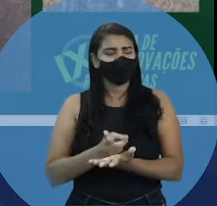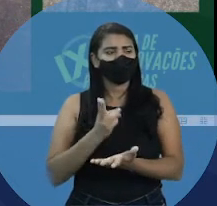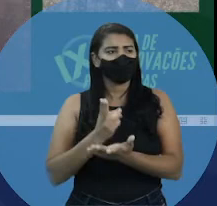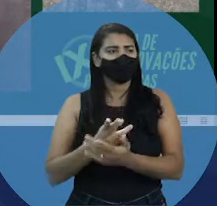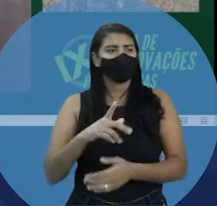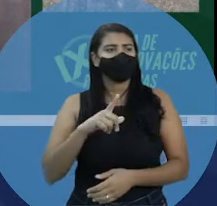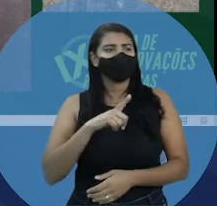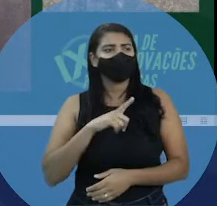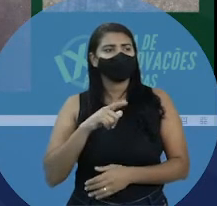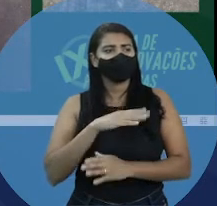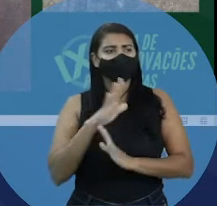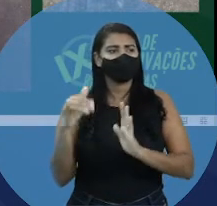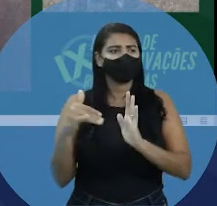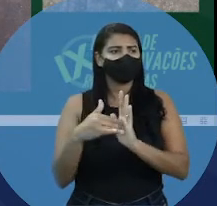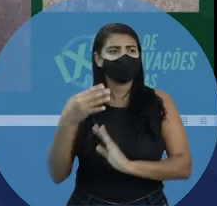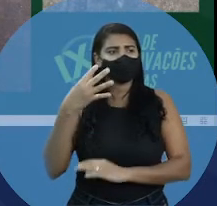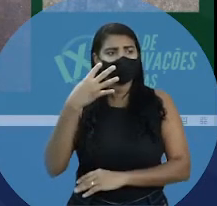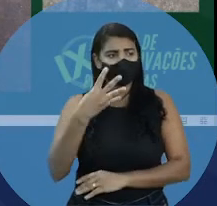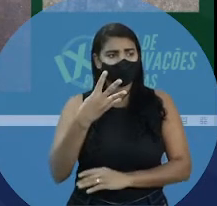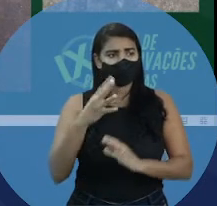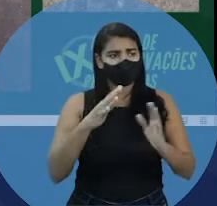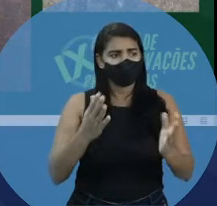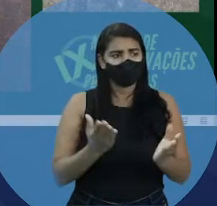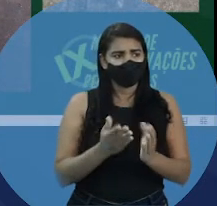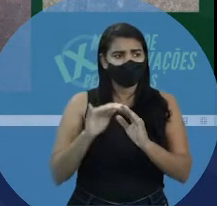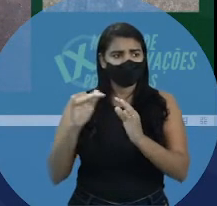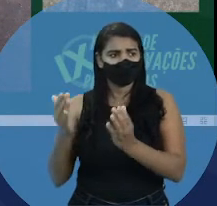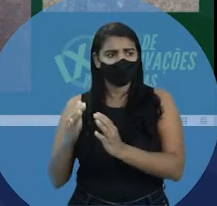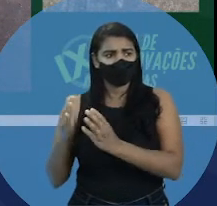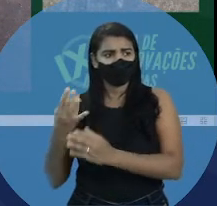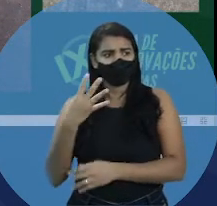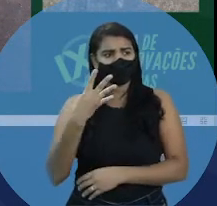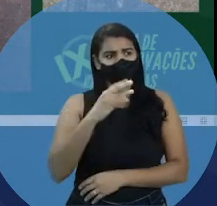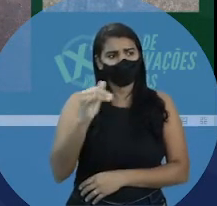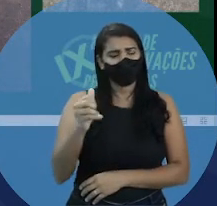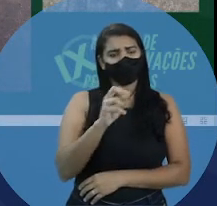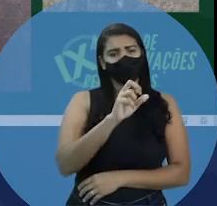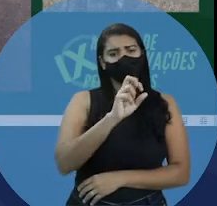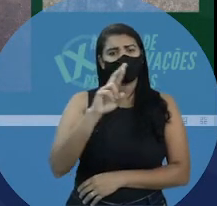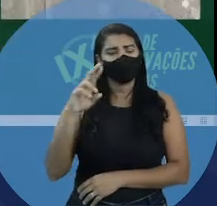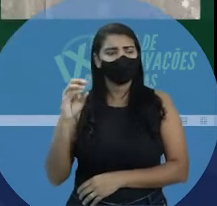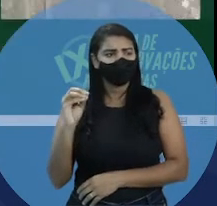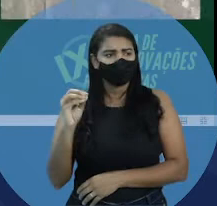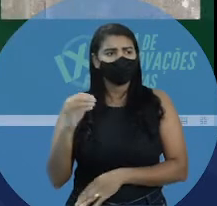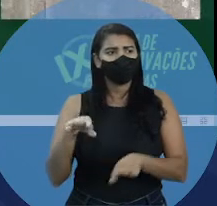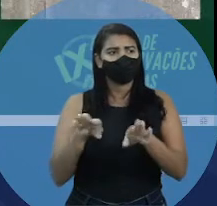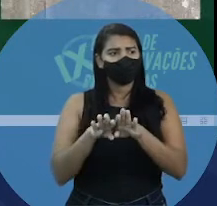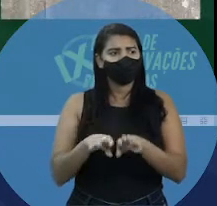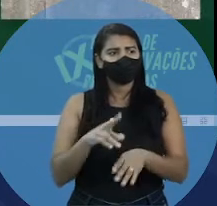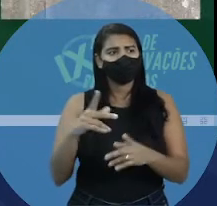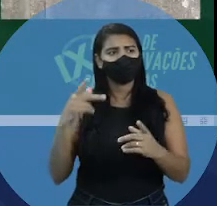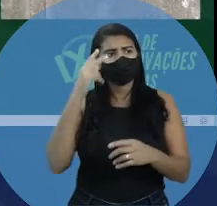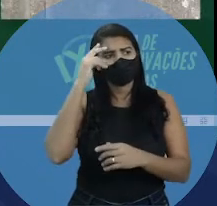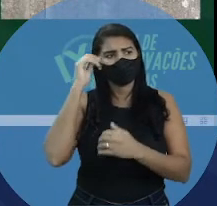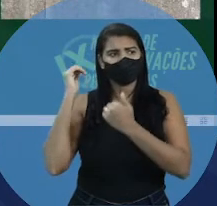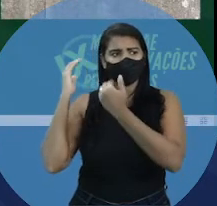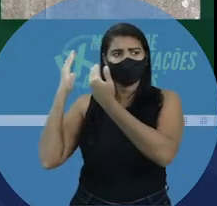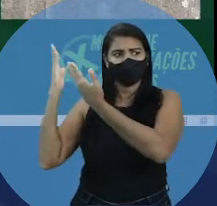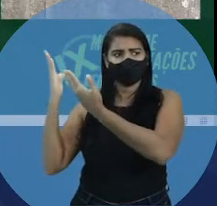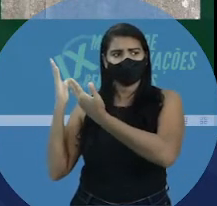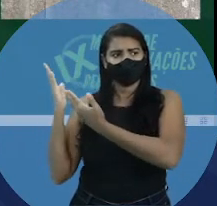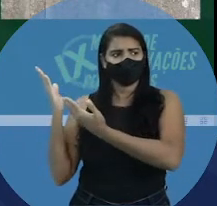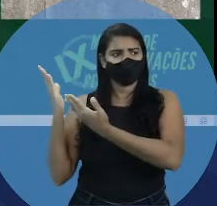mantendo todos os 4 jarros nas mesmas condições. Pode passar. Então,